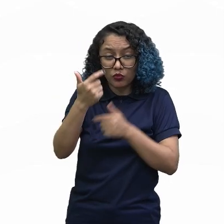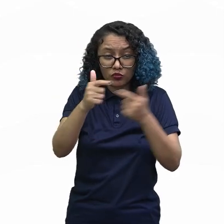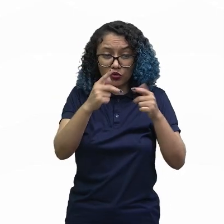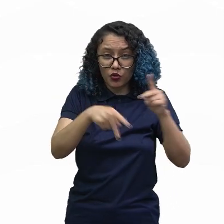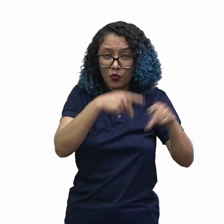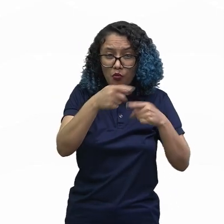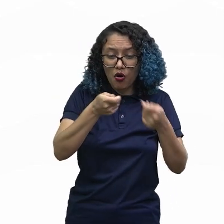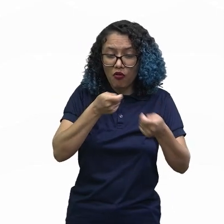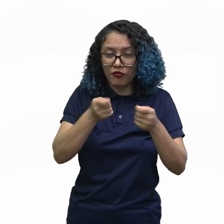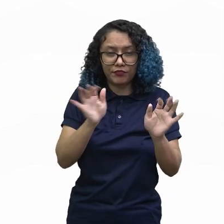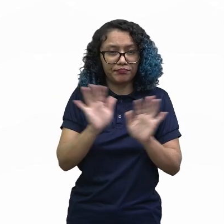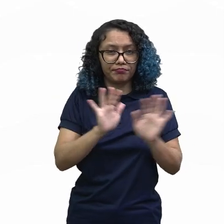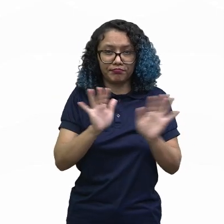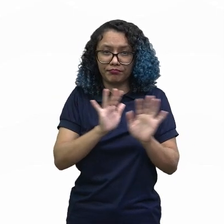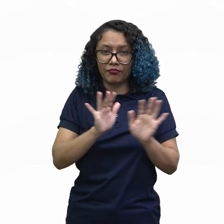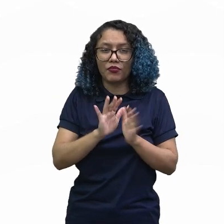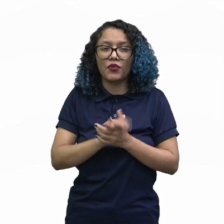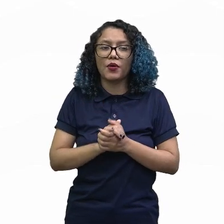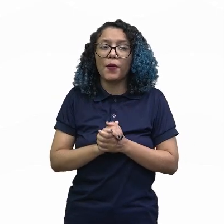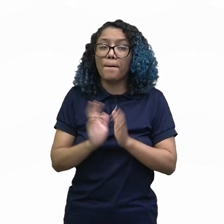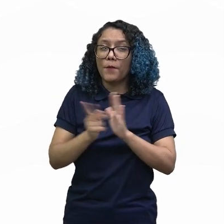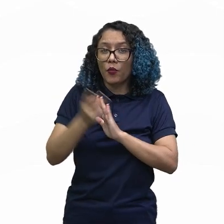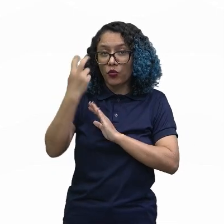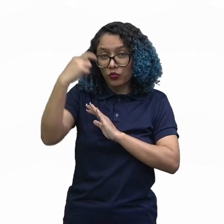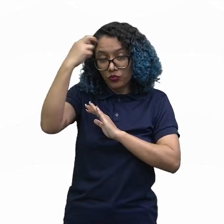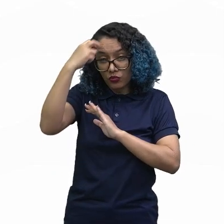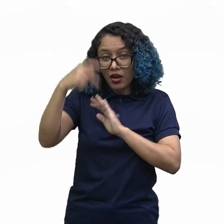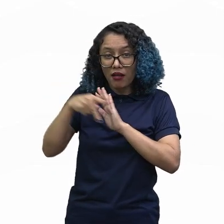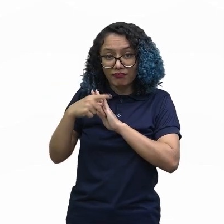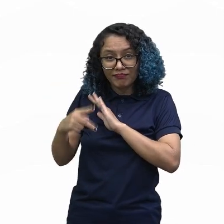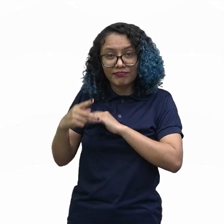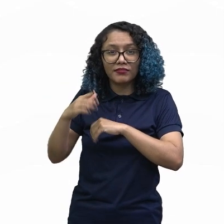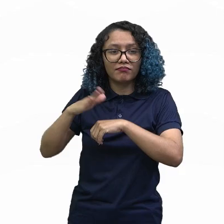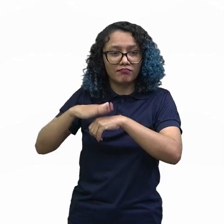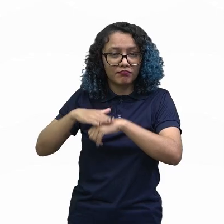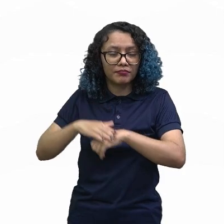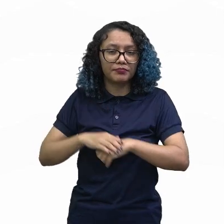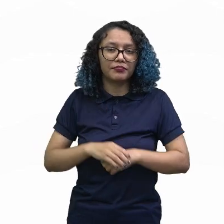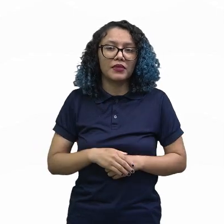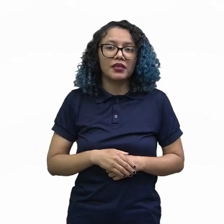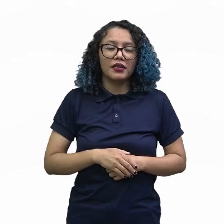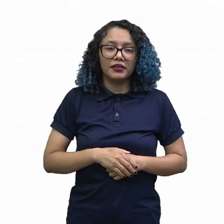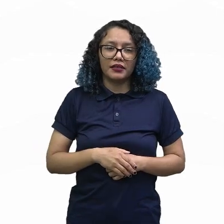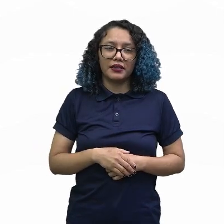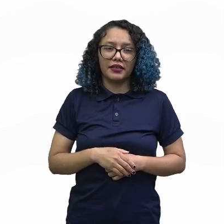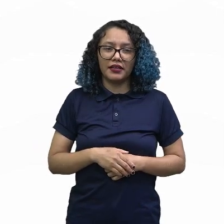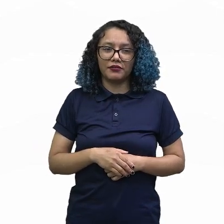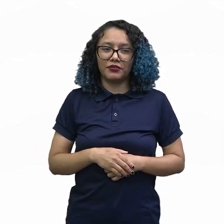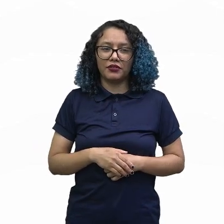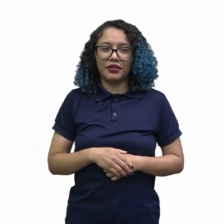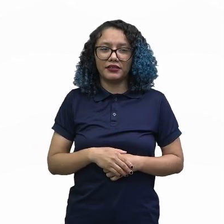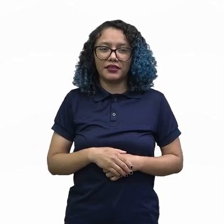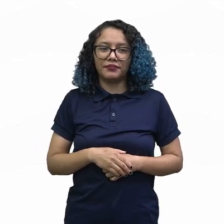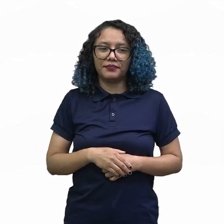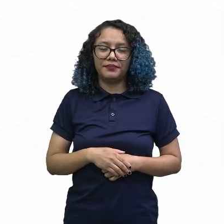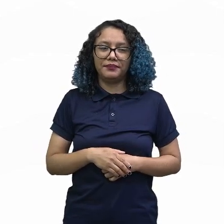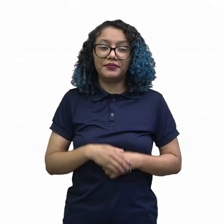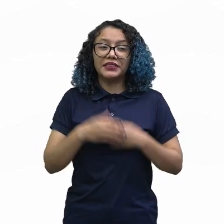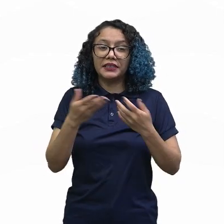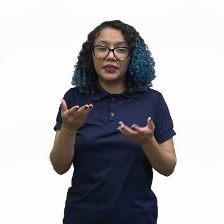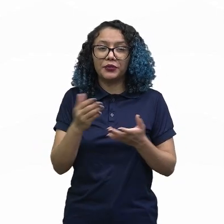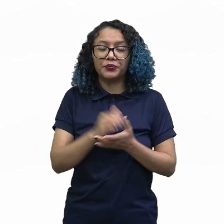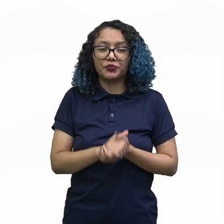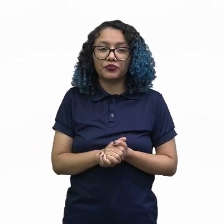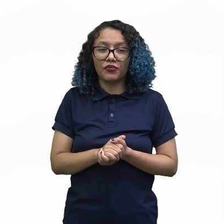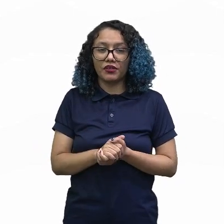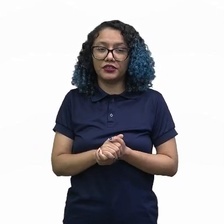povos dominantes. No Brasil, a herança indígena, africana e europeia